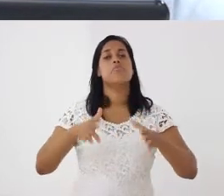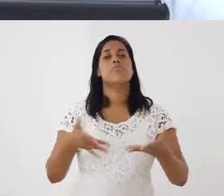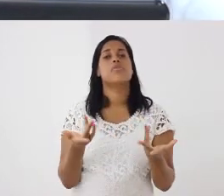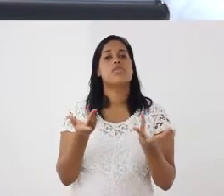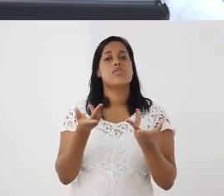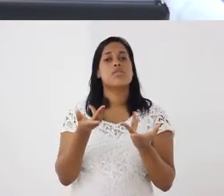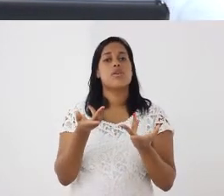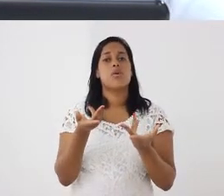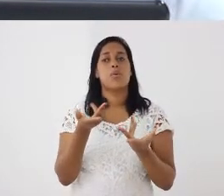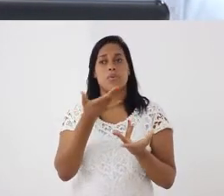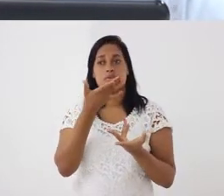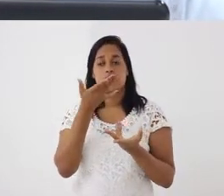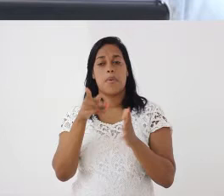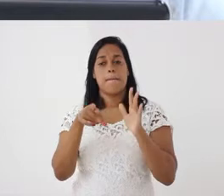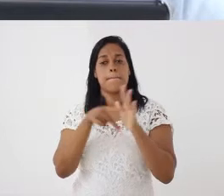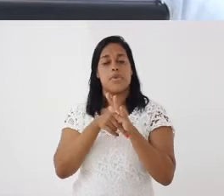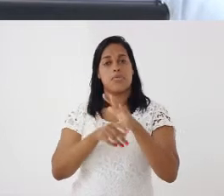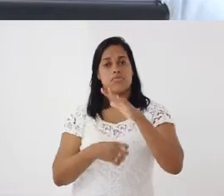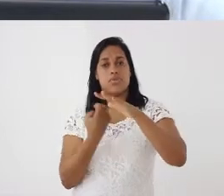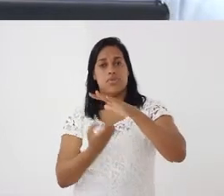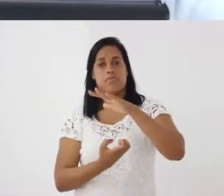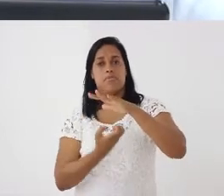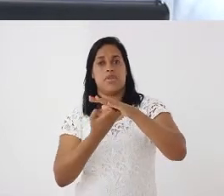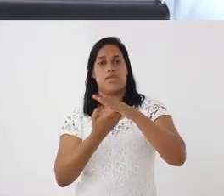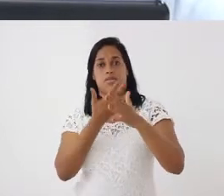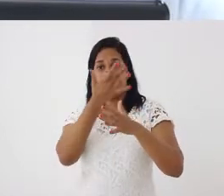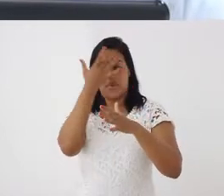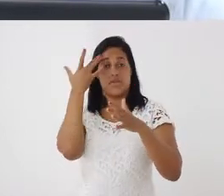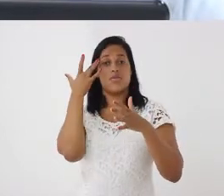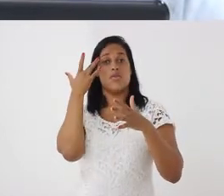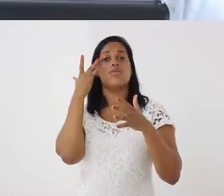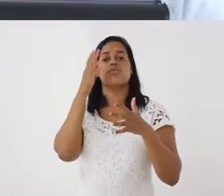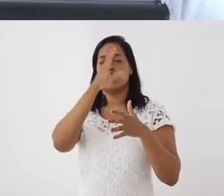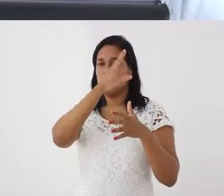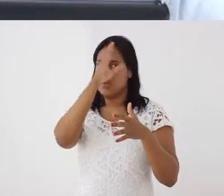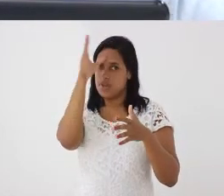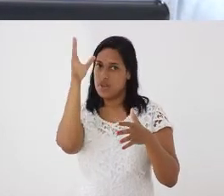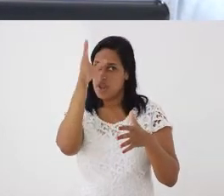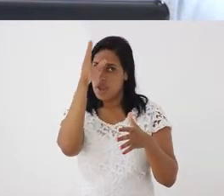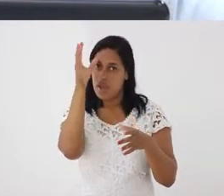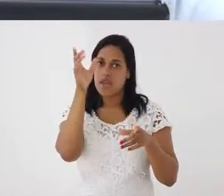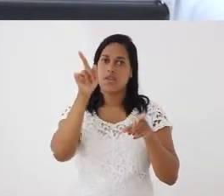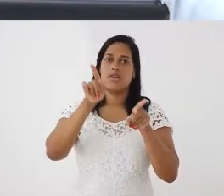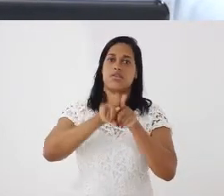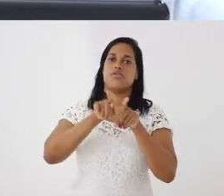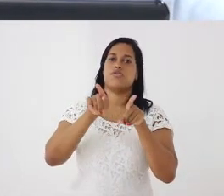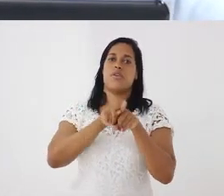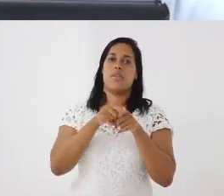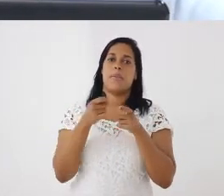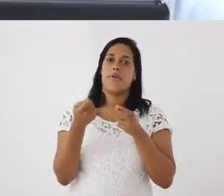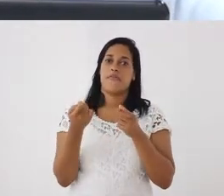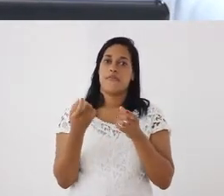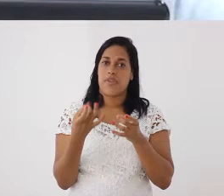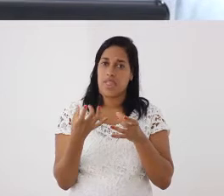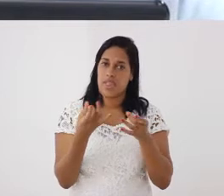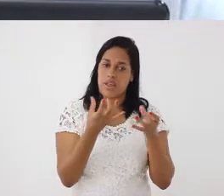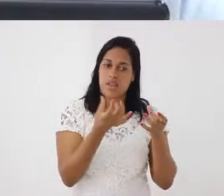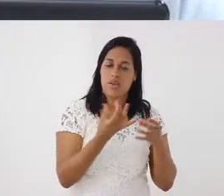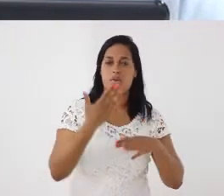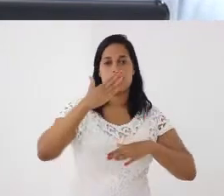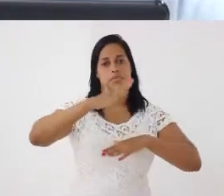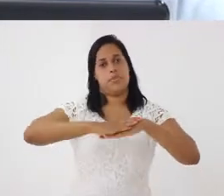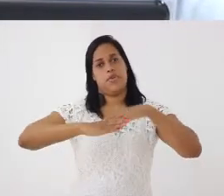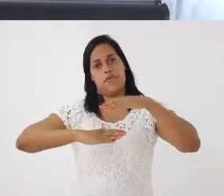os interlocutores de uma organização? São os seus clientes, os fornecedores, os